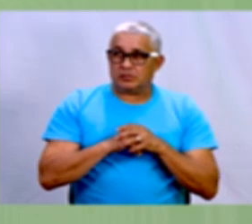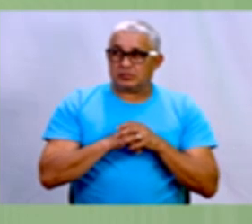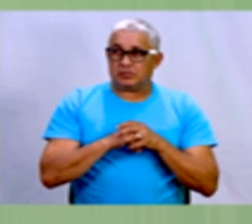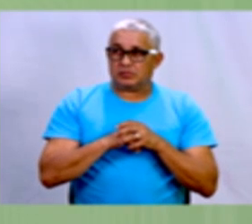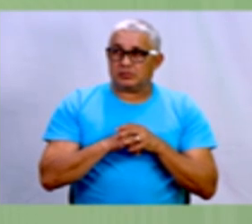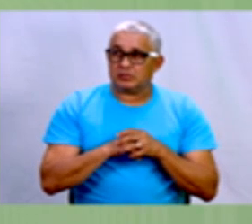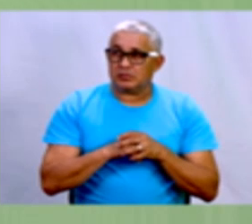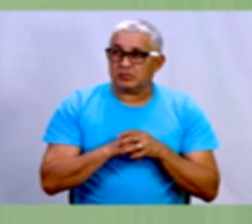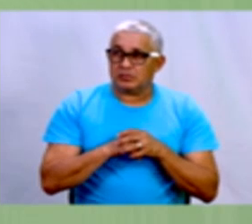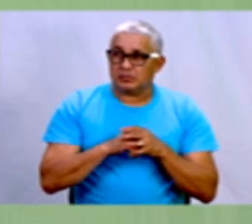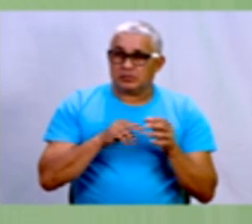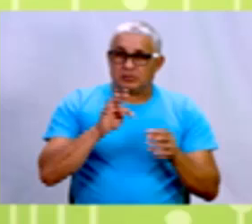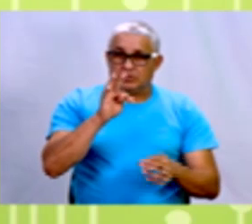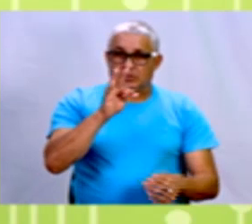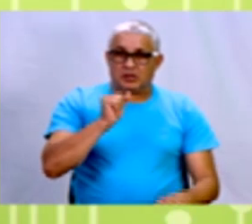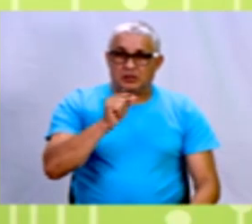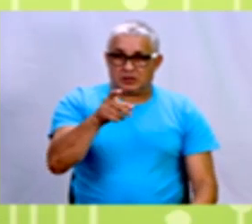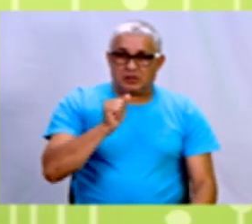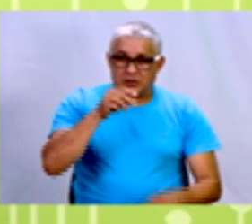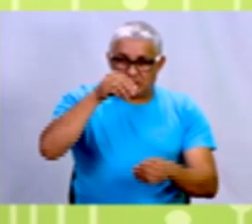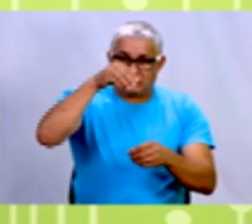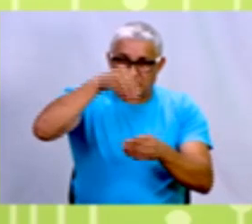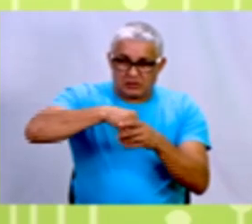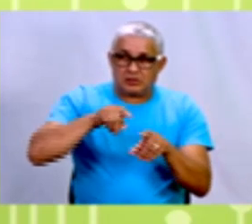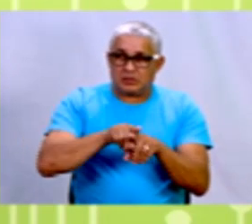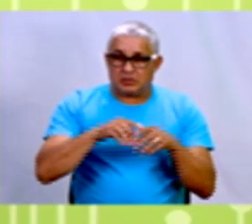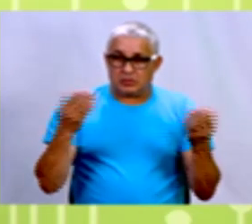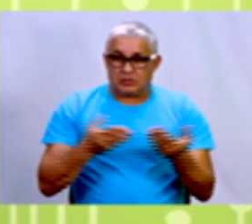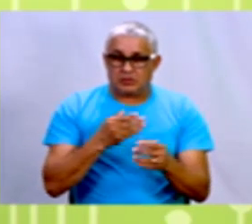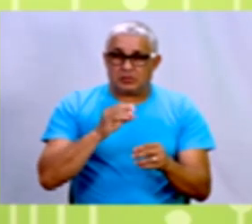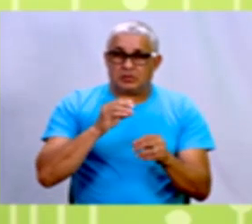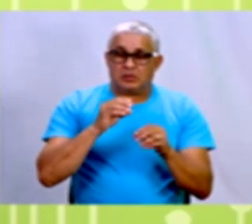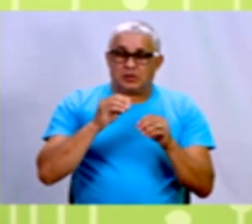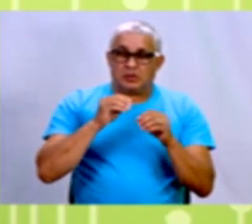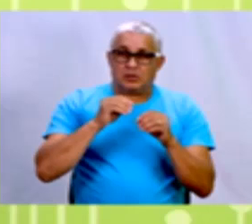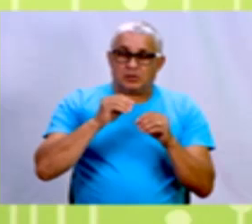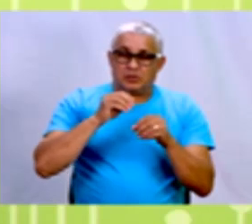retorno. Esse vai ser o conteúdo da nossa aula de hoje, tá?